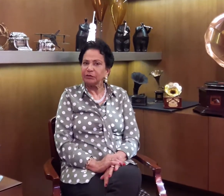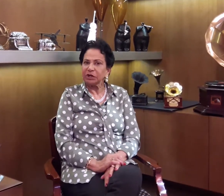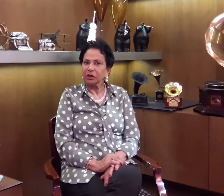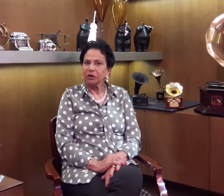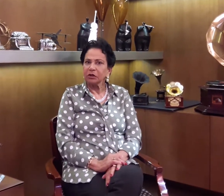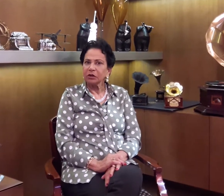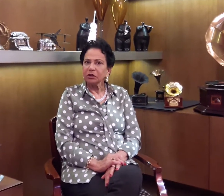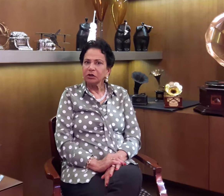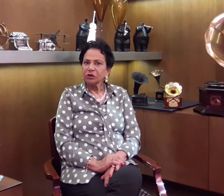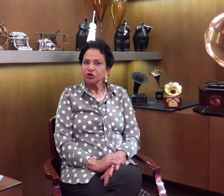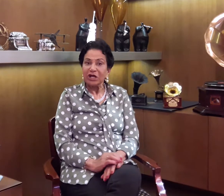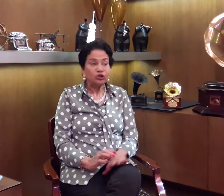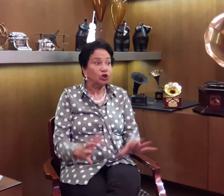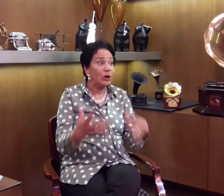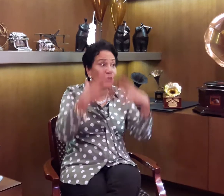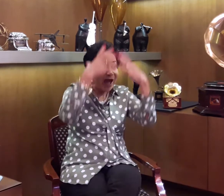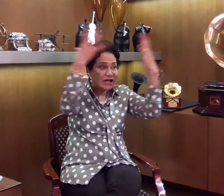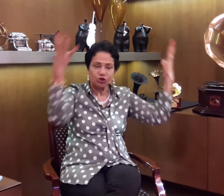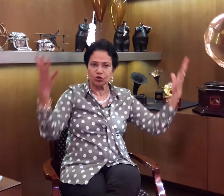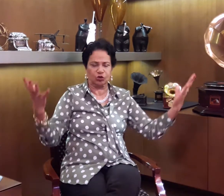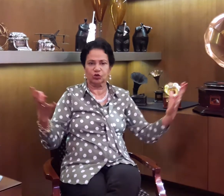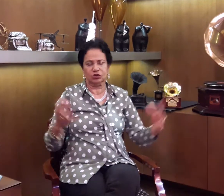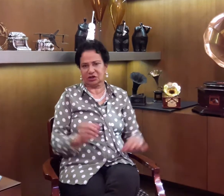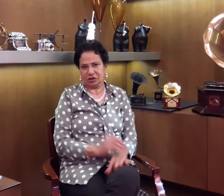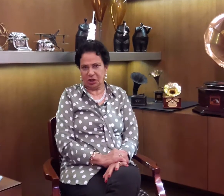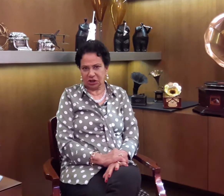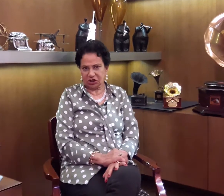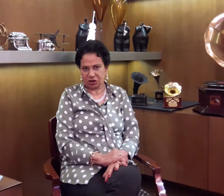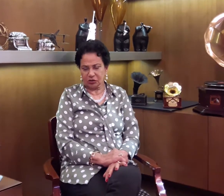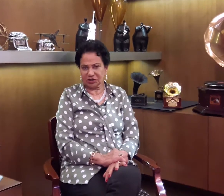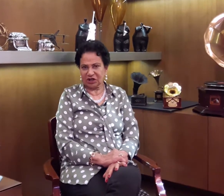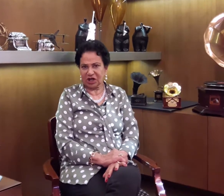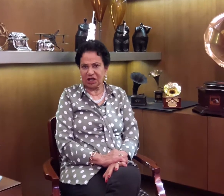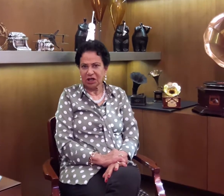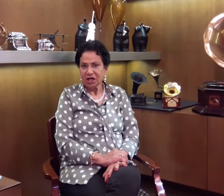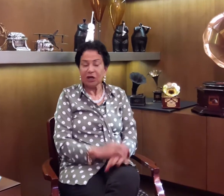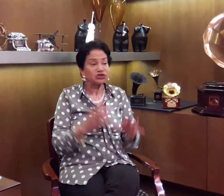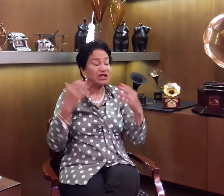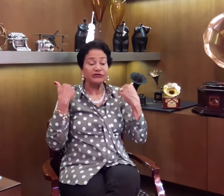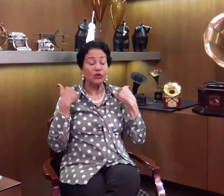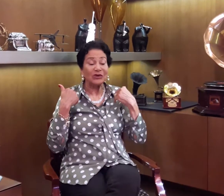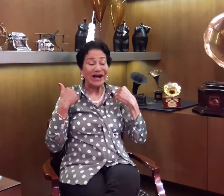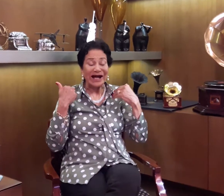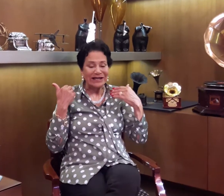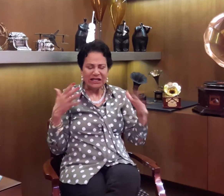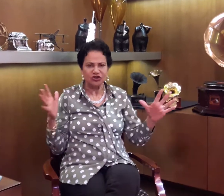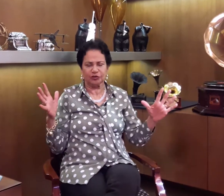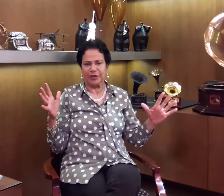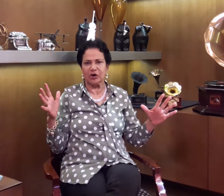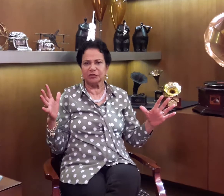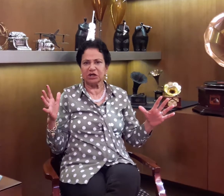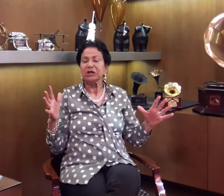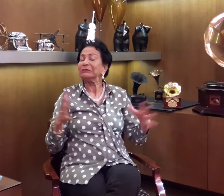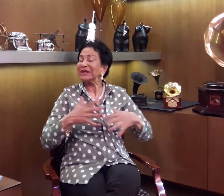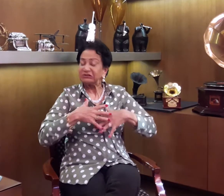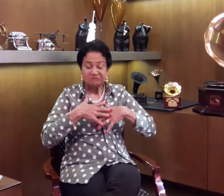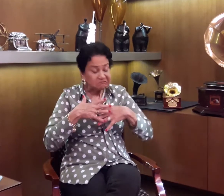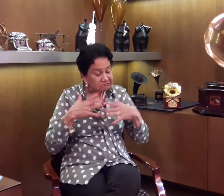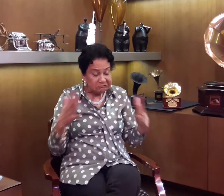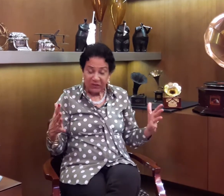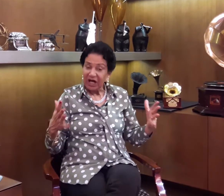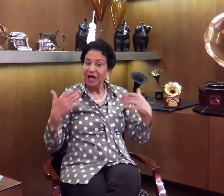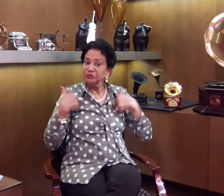da pandemia. Gente, não é isso tudo que estou dizendo aí. Eu sei que vão cair de pau em mim,